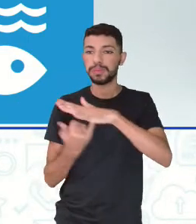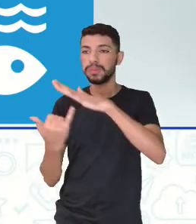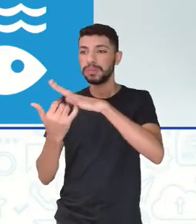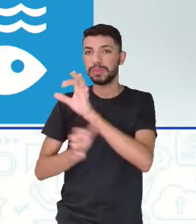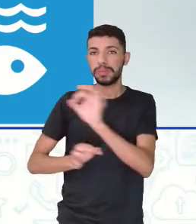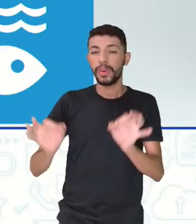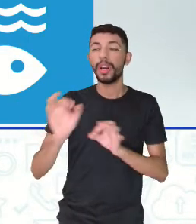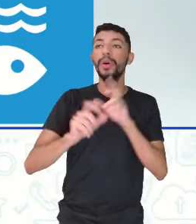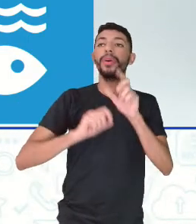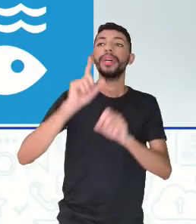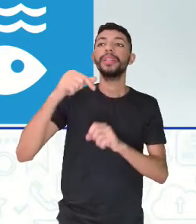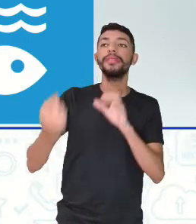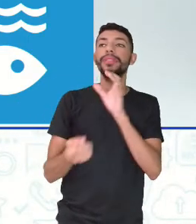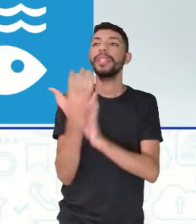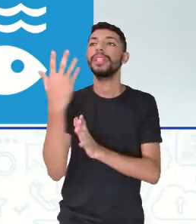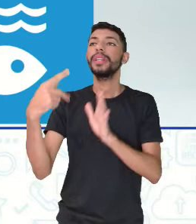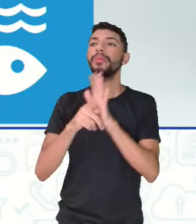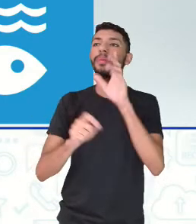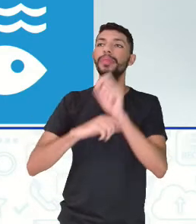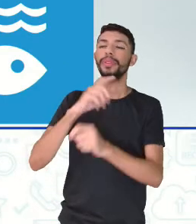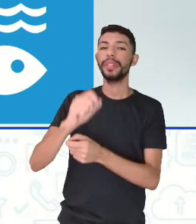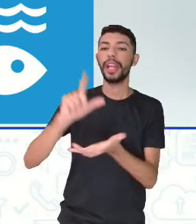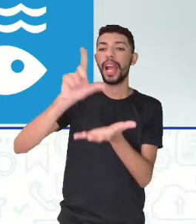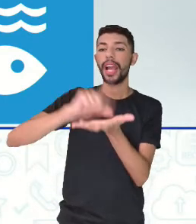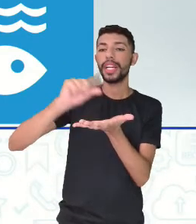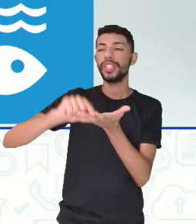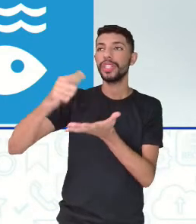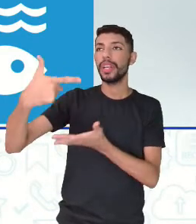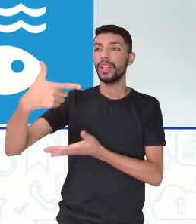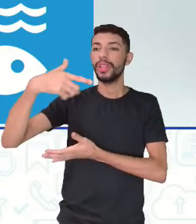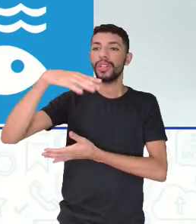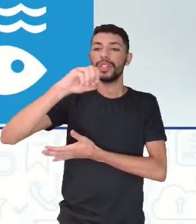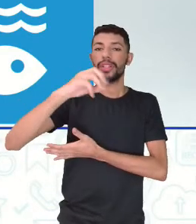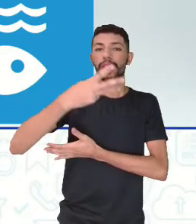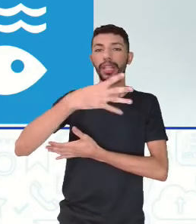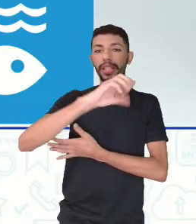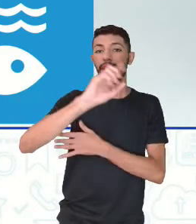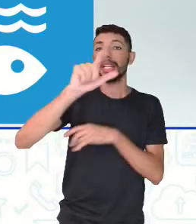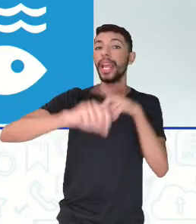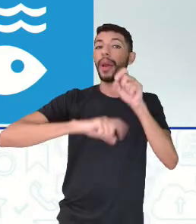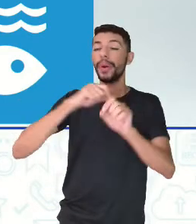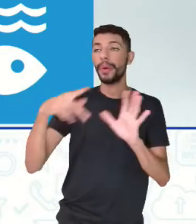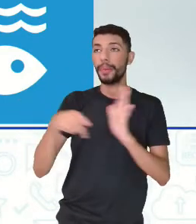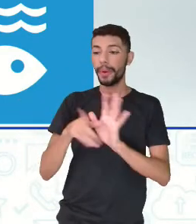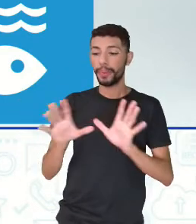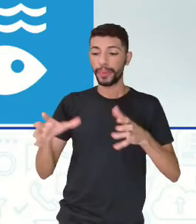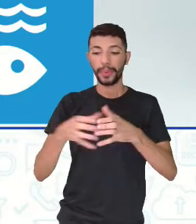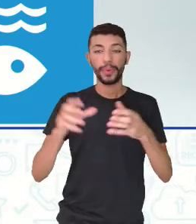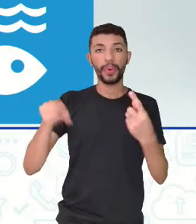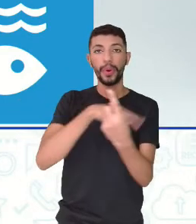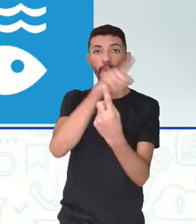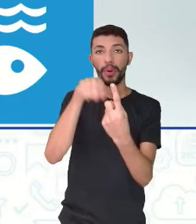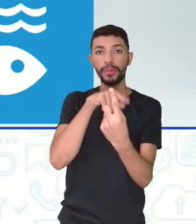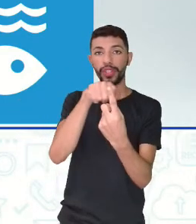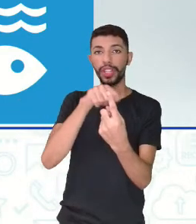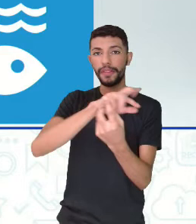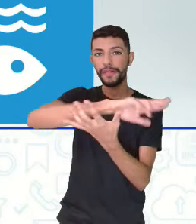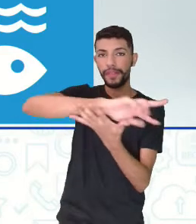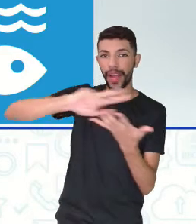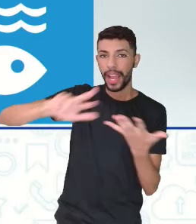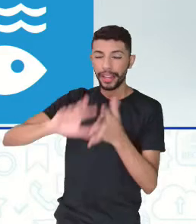criado, gente, a Agenda 2030. A Agenda 2030 é um conjunto de objetivos, e